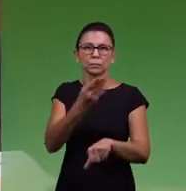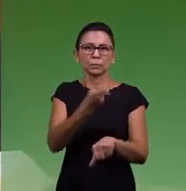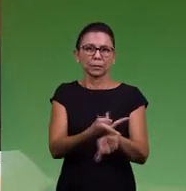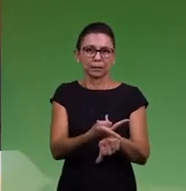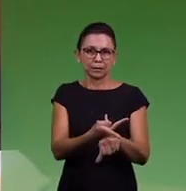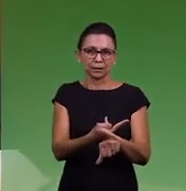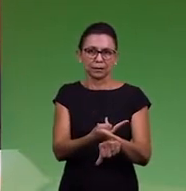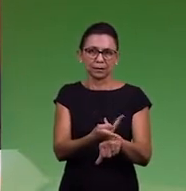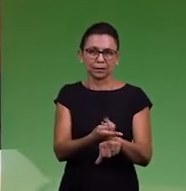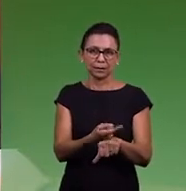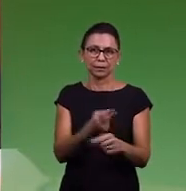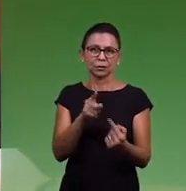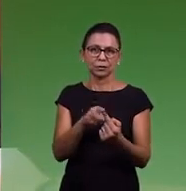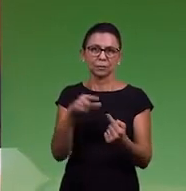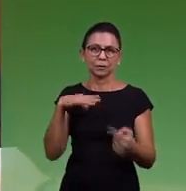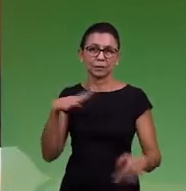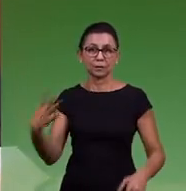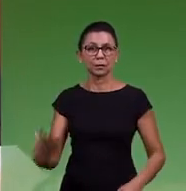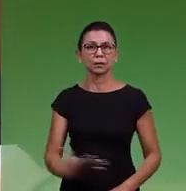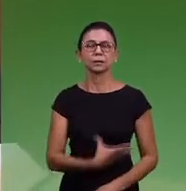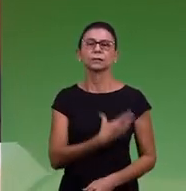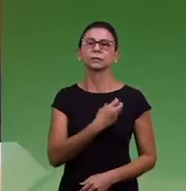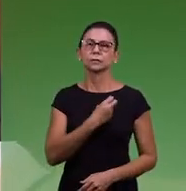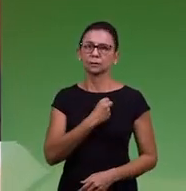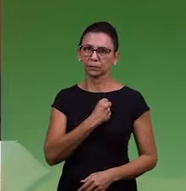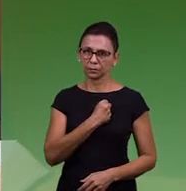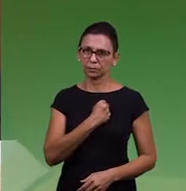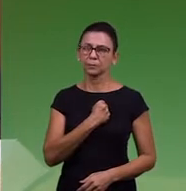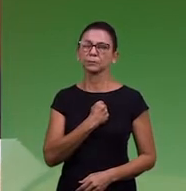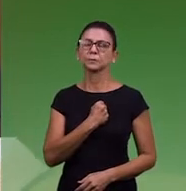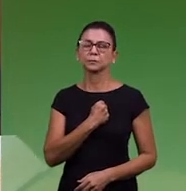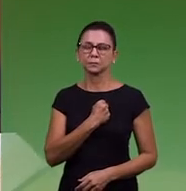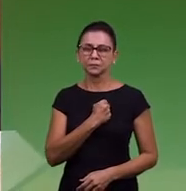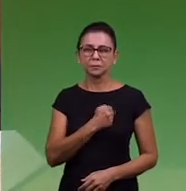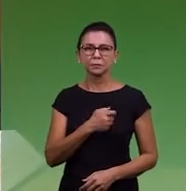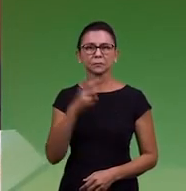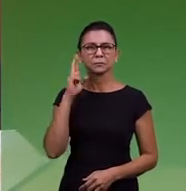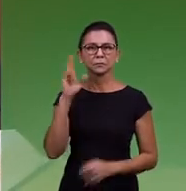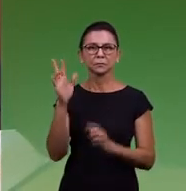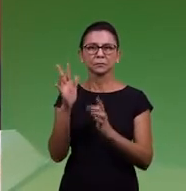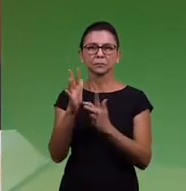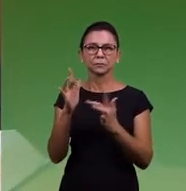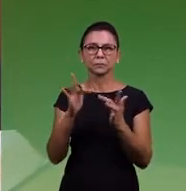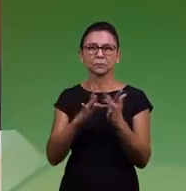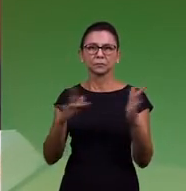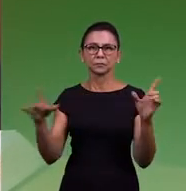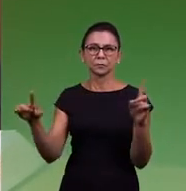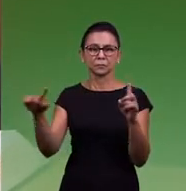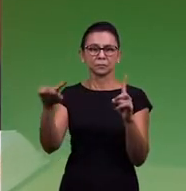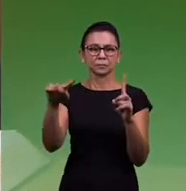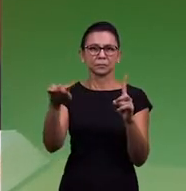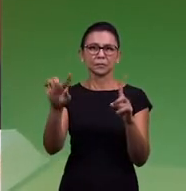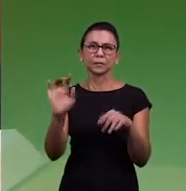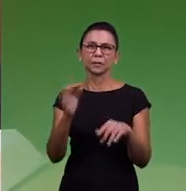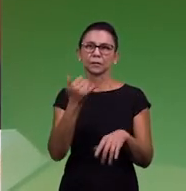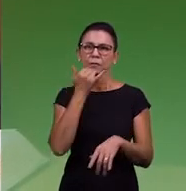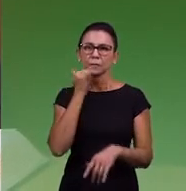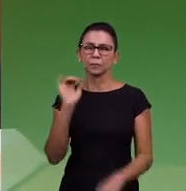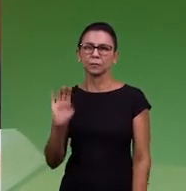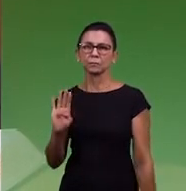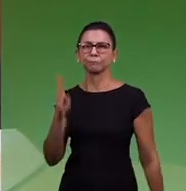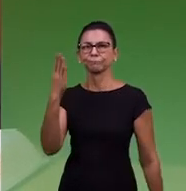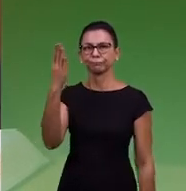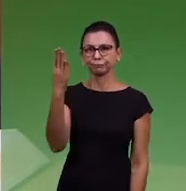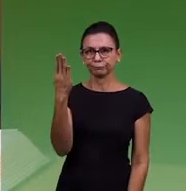de redenção, porque foi o preço pelo qual o Senhor Jesus foi traído, né? Foi